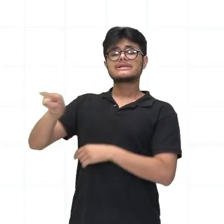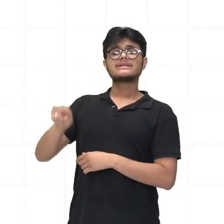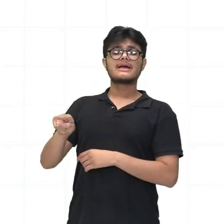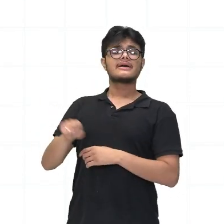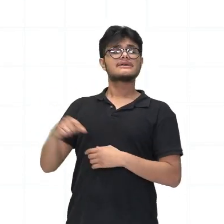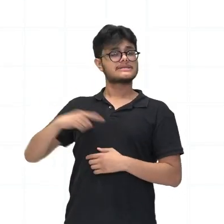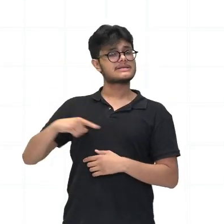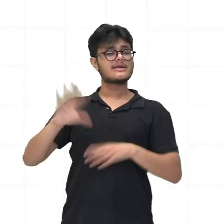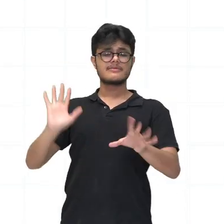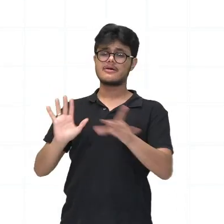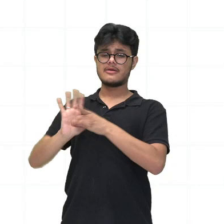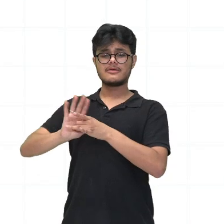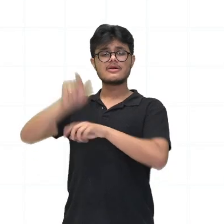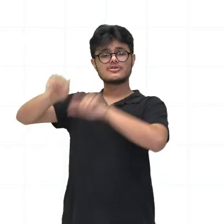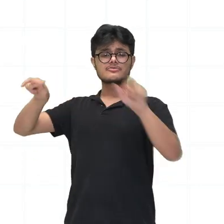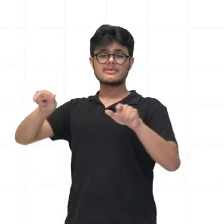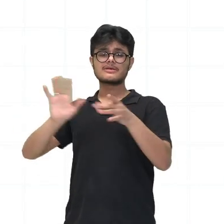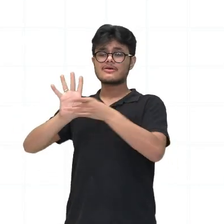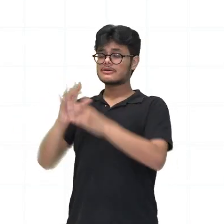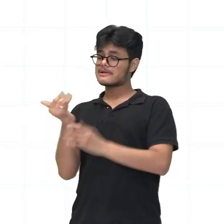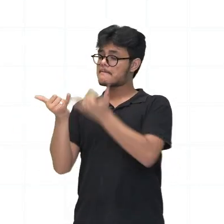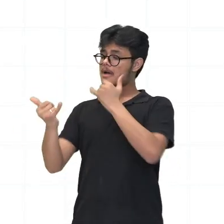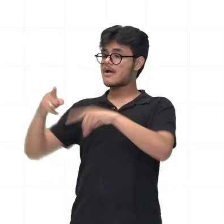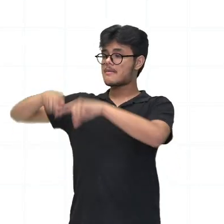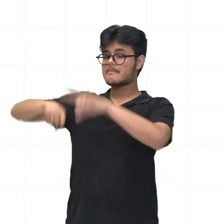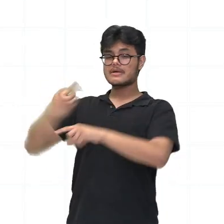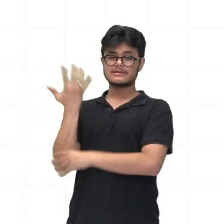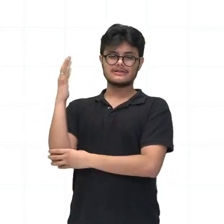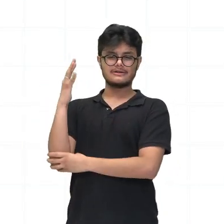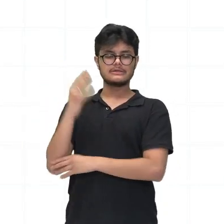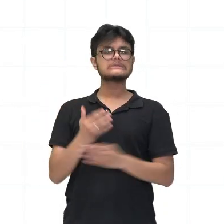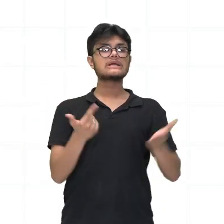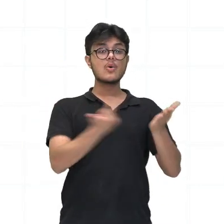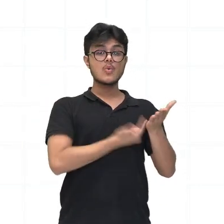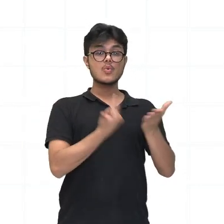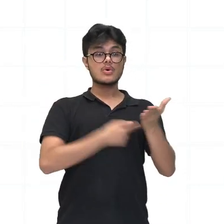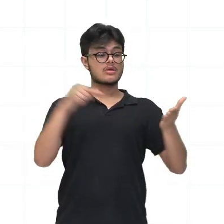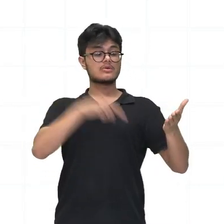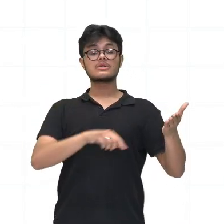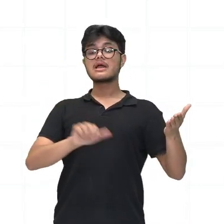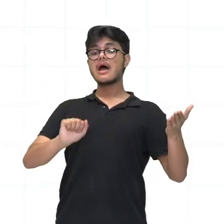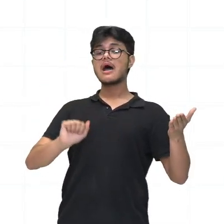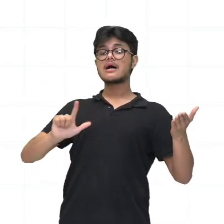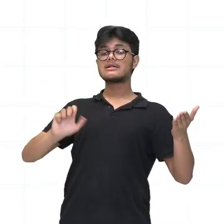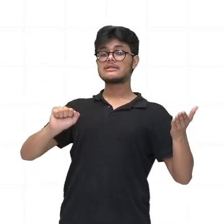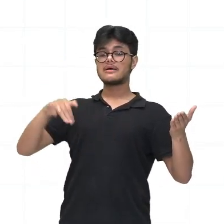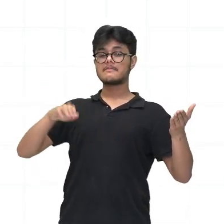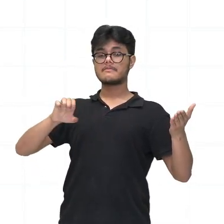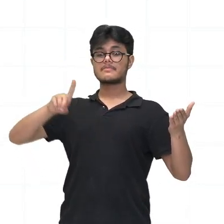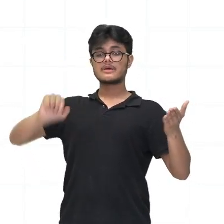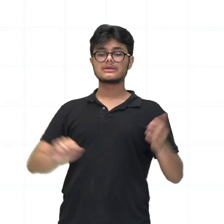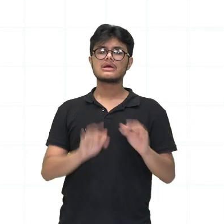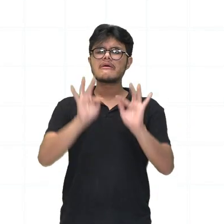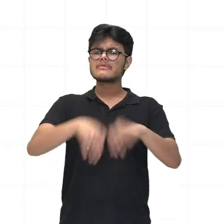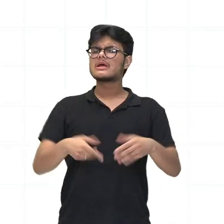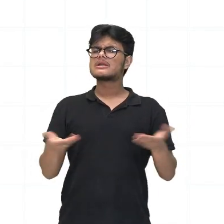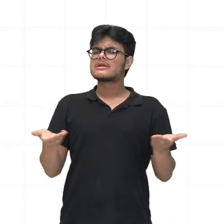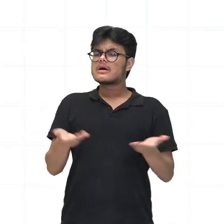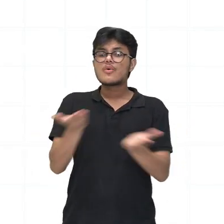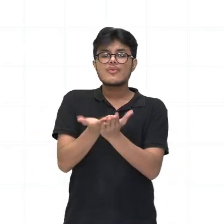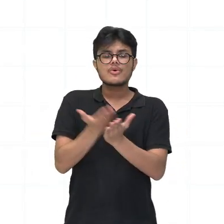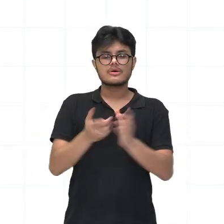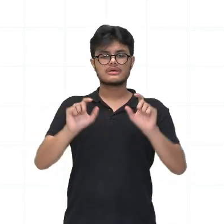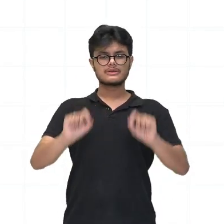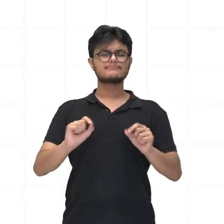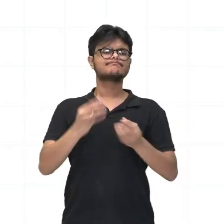de personificação. É muito interessante a leitura. O livro se chama Alameda, né? E para finalizar esta aula, então, vamos